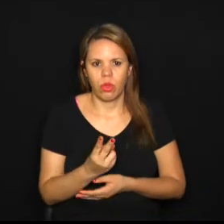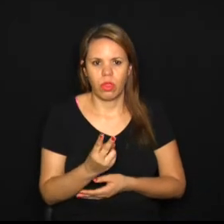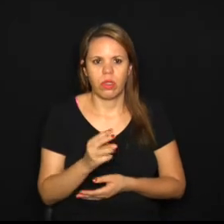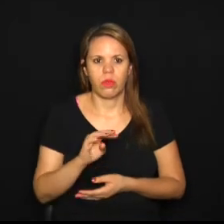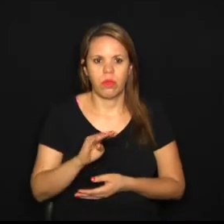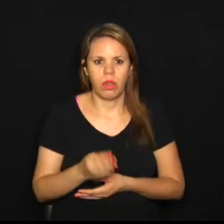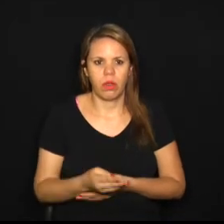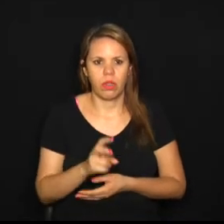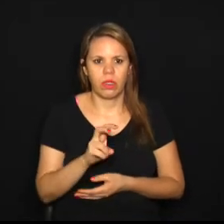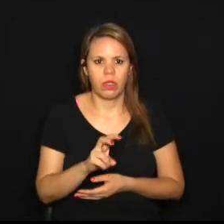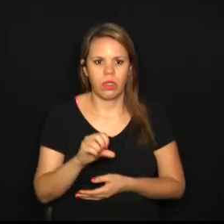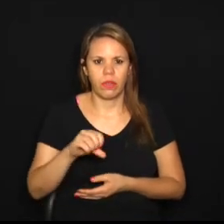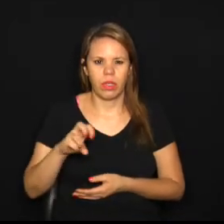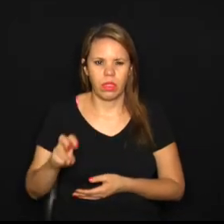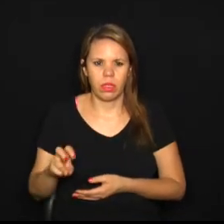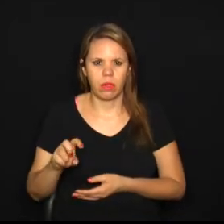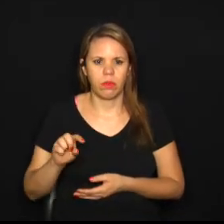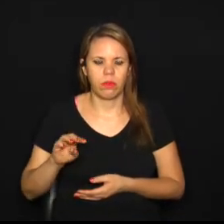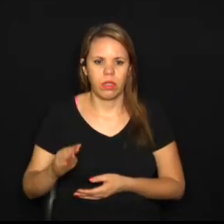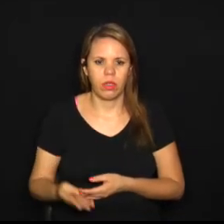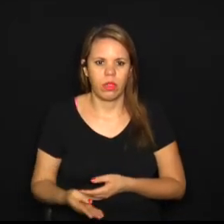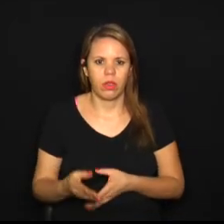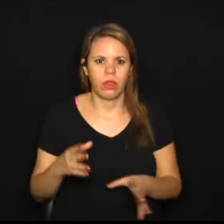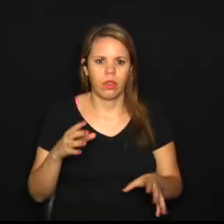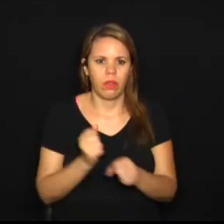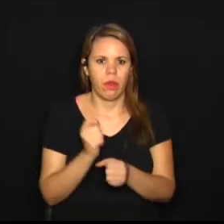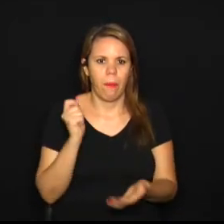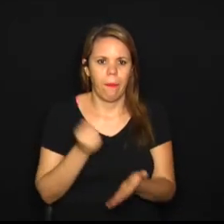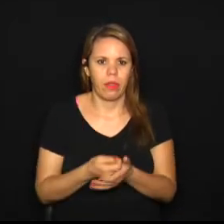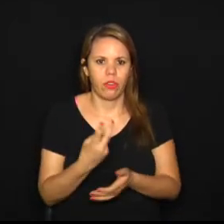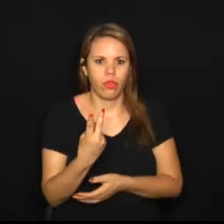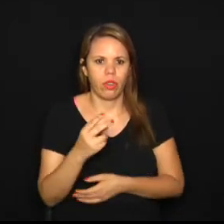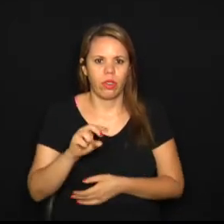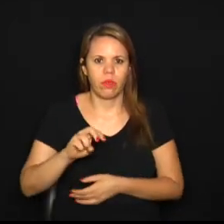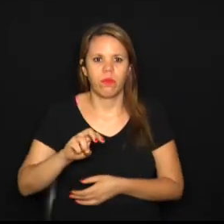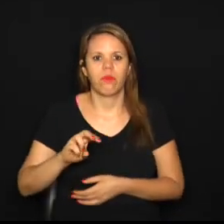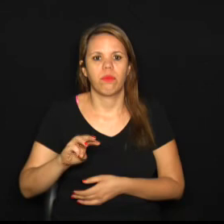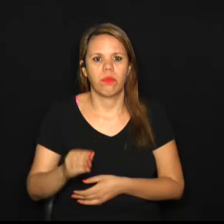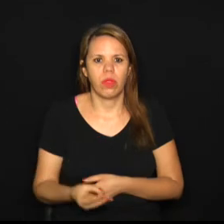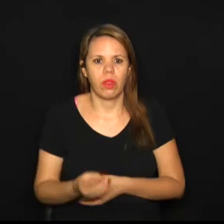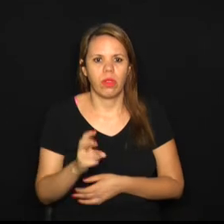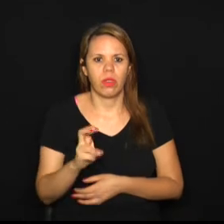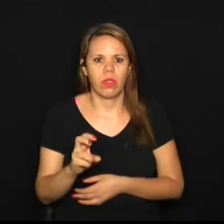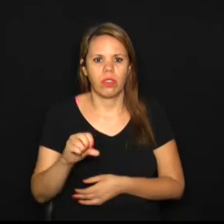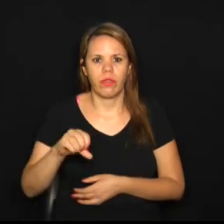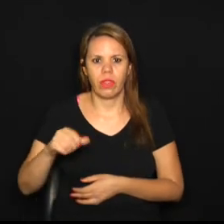2.595.000.000 e foram liquidados 2.594 e pagos